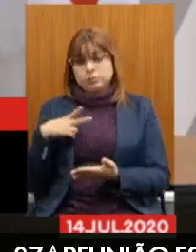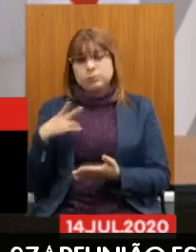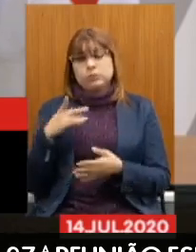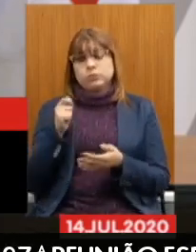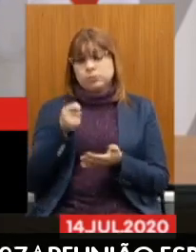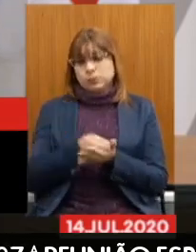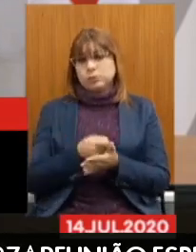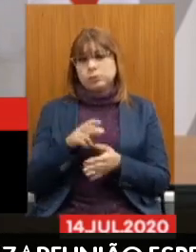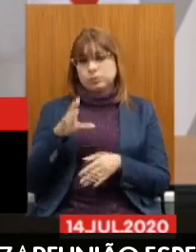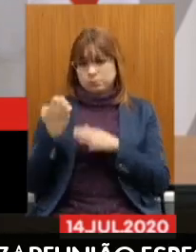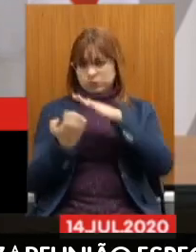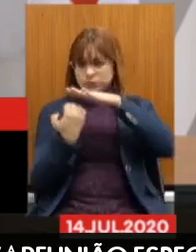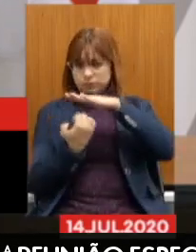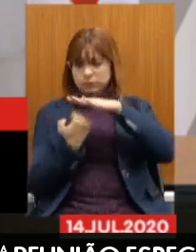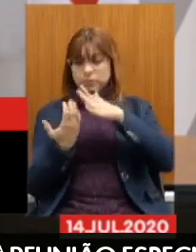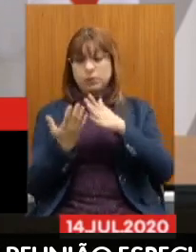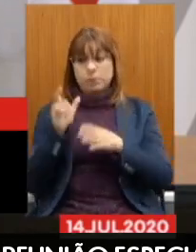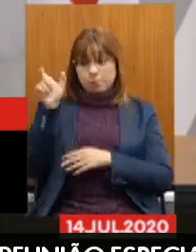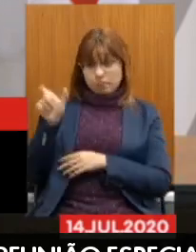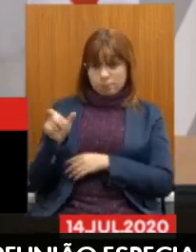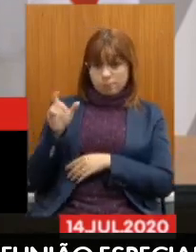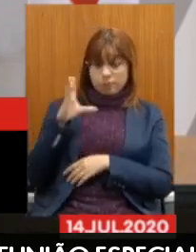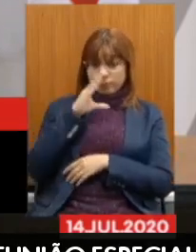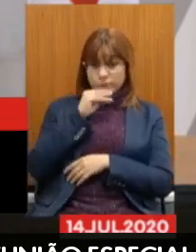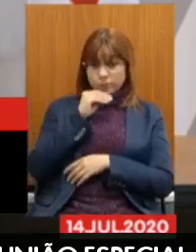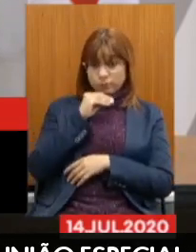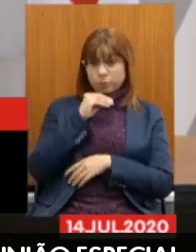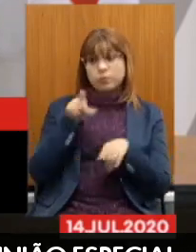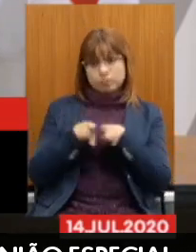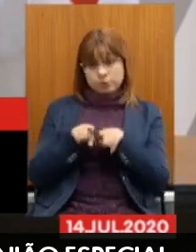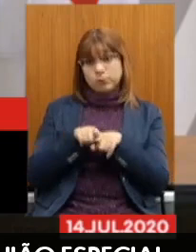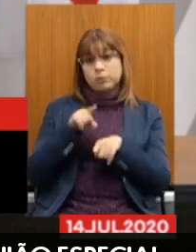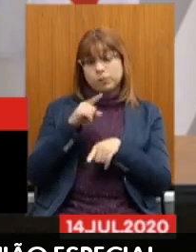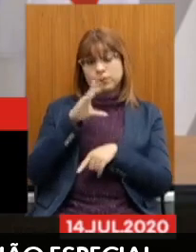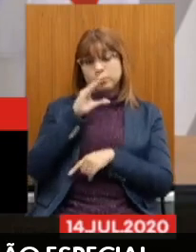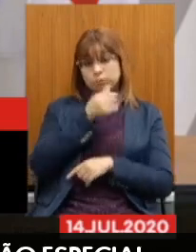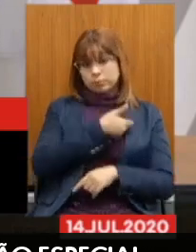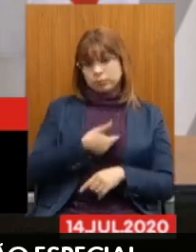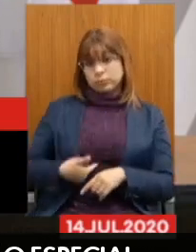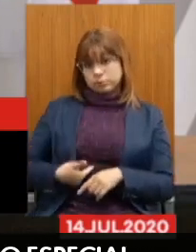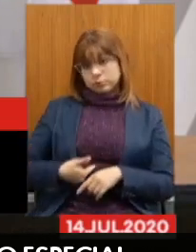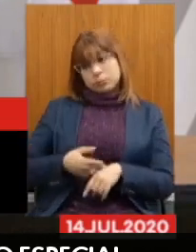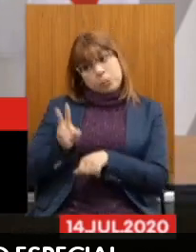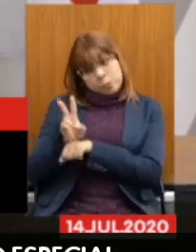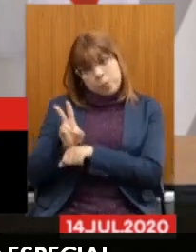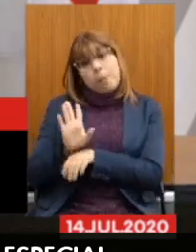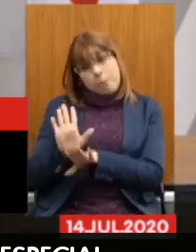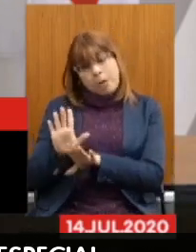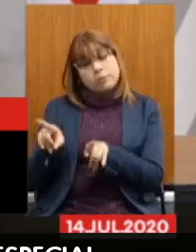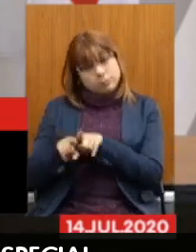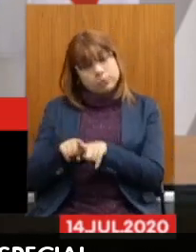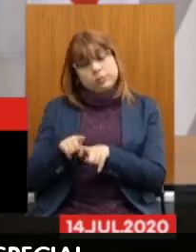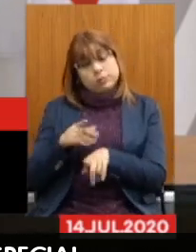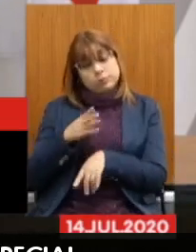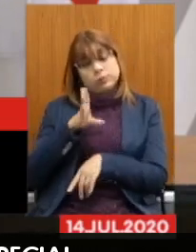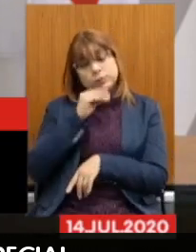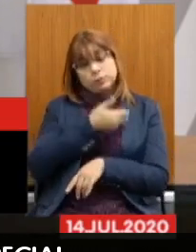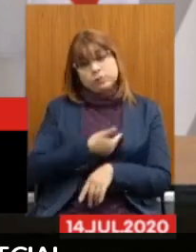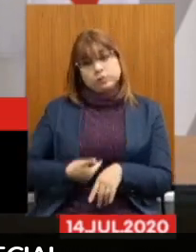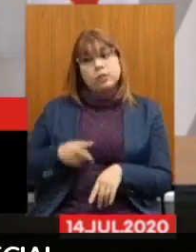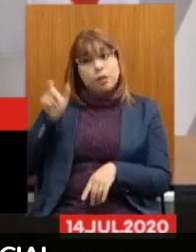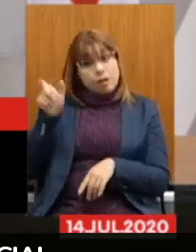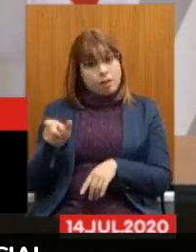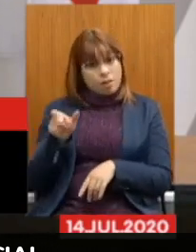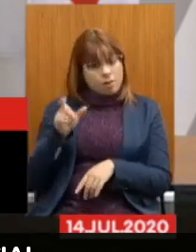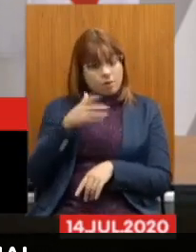entretanto, que ele também é servidor público, mesmo que temporariamente. O governador não pode se esquecer que é o responsável